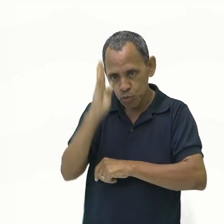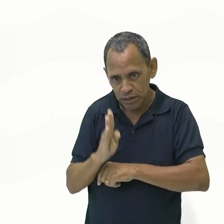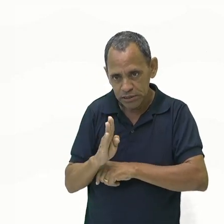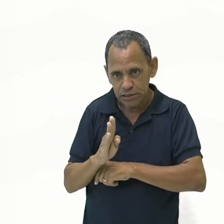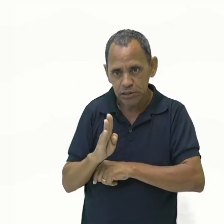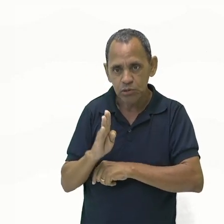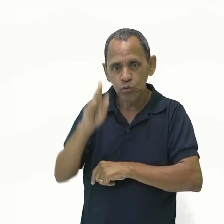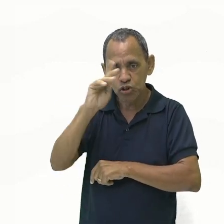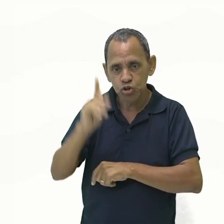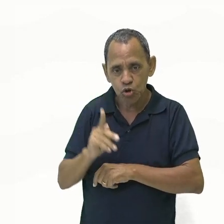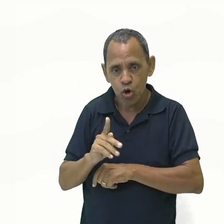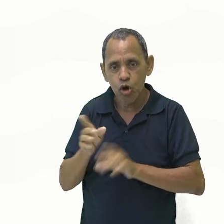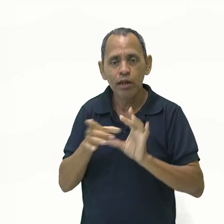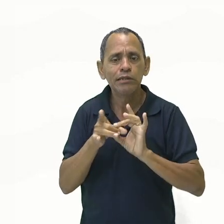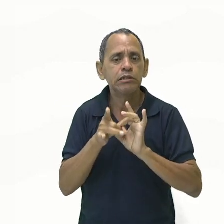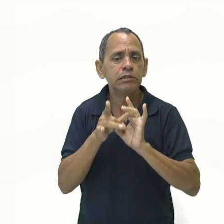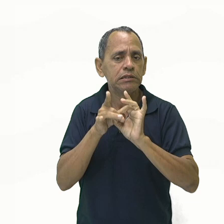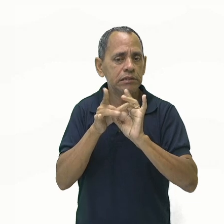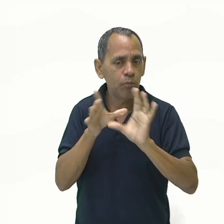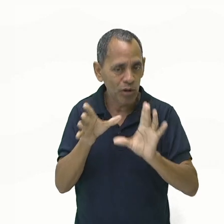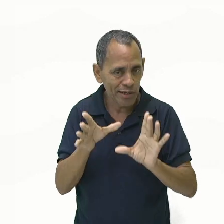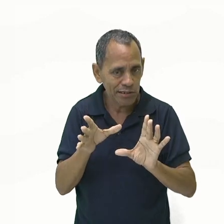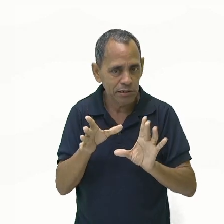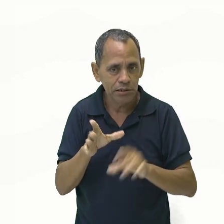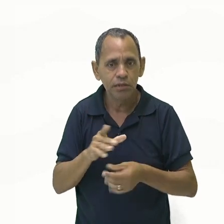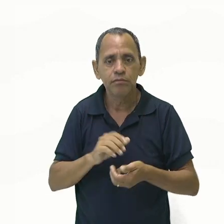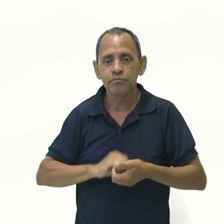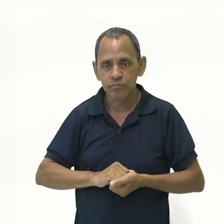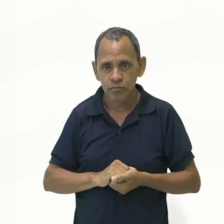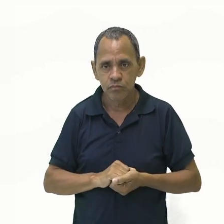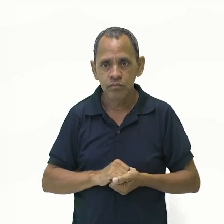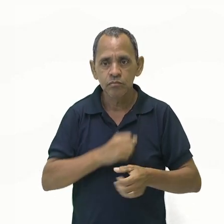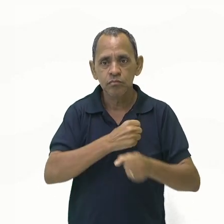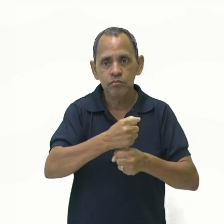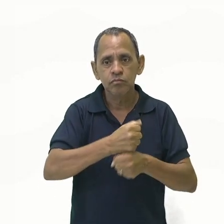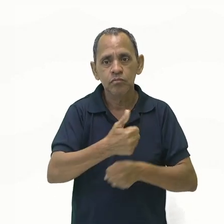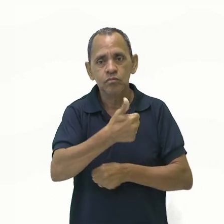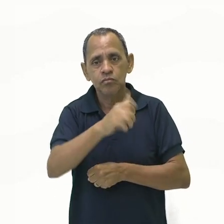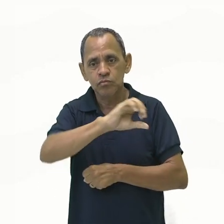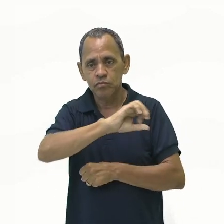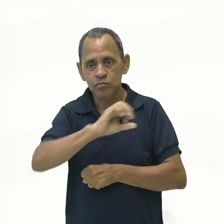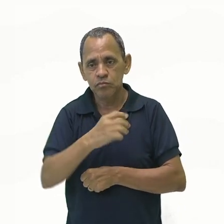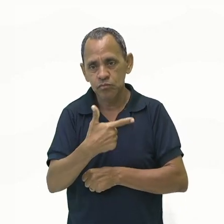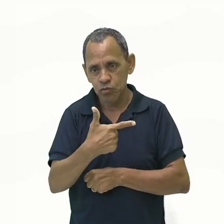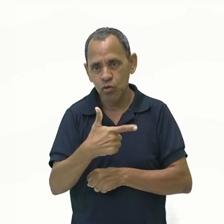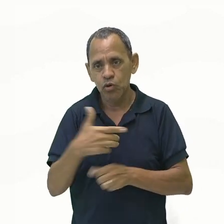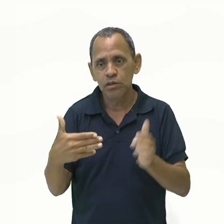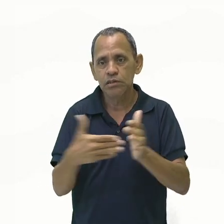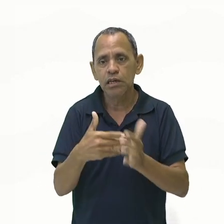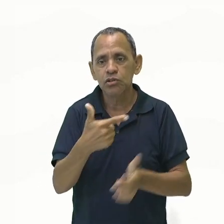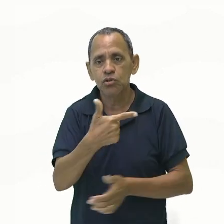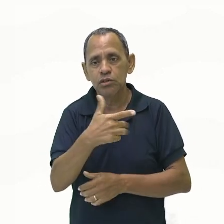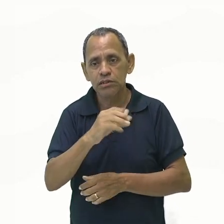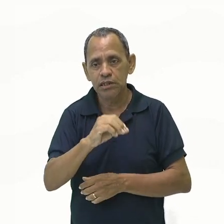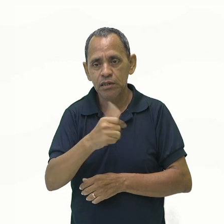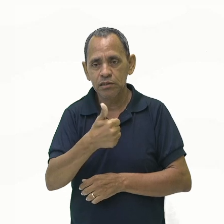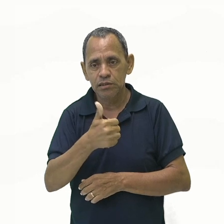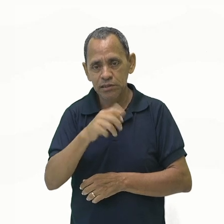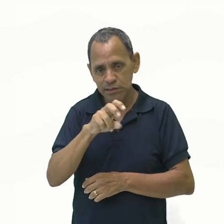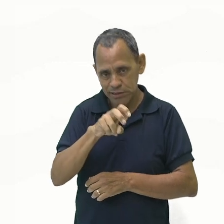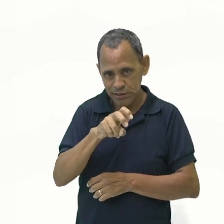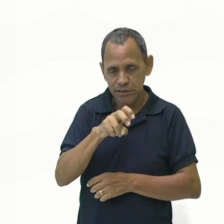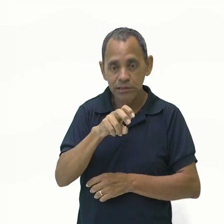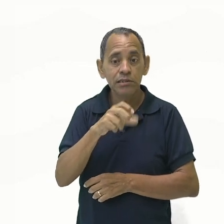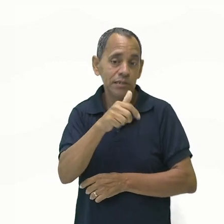do período democrático brasileiro, a gente tem dados aqui de 1992 até mais ou menos 2017, né, que é o período